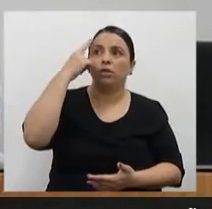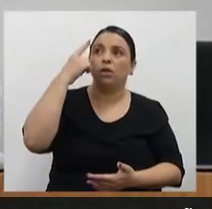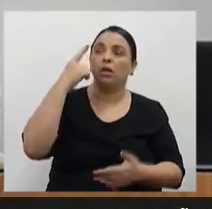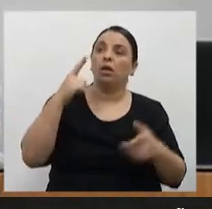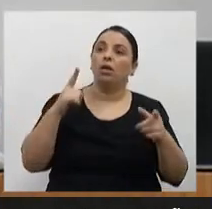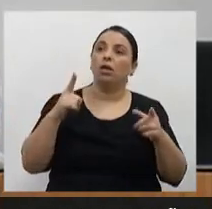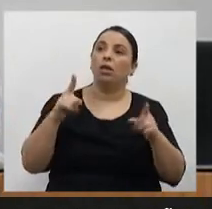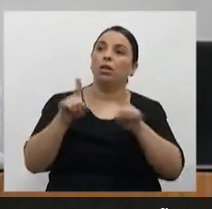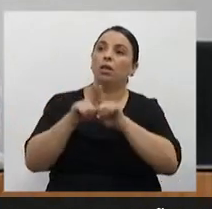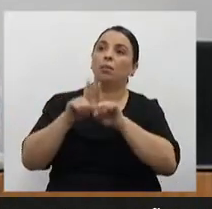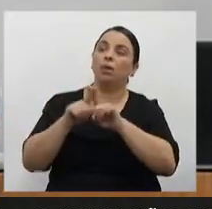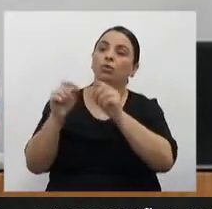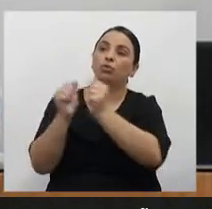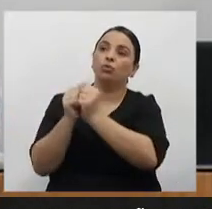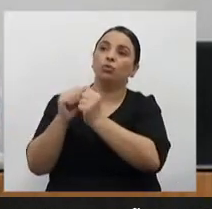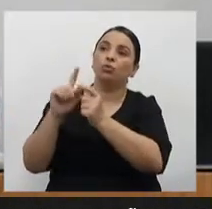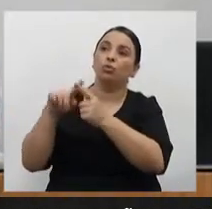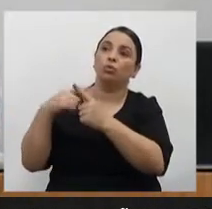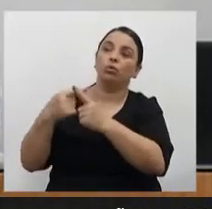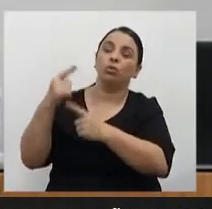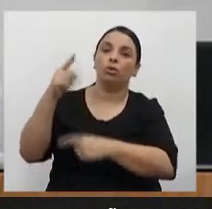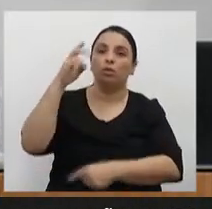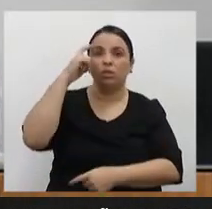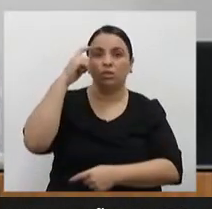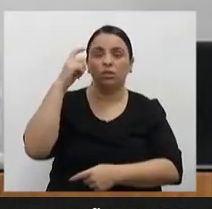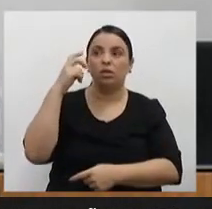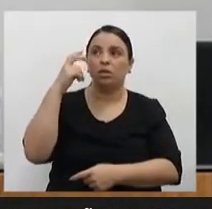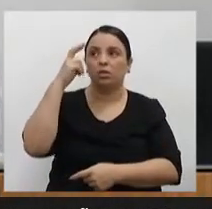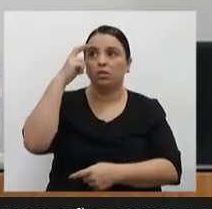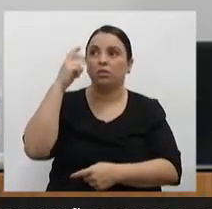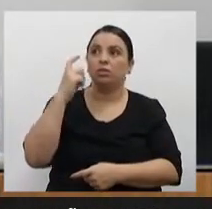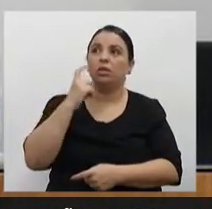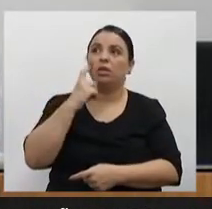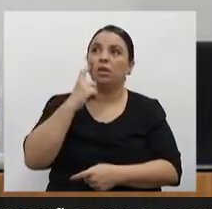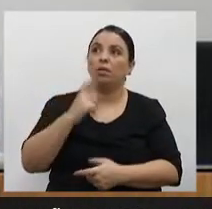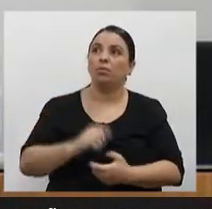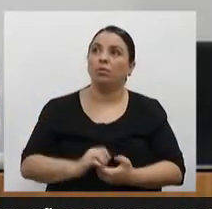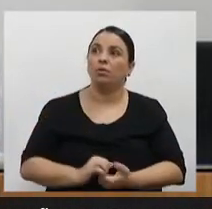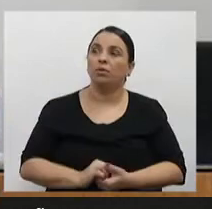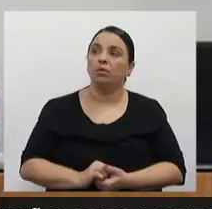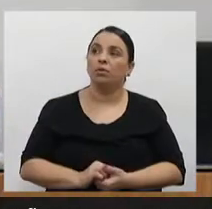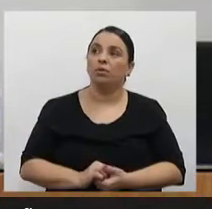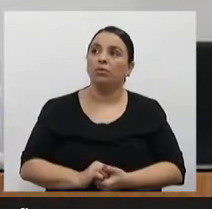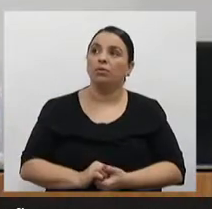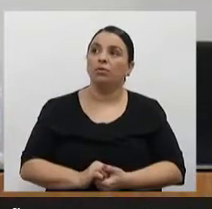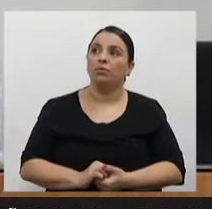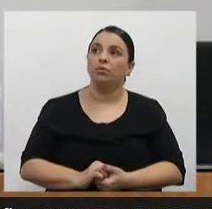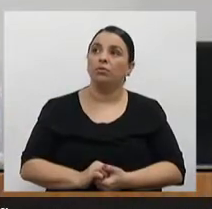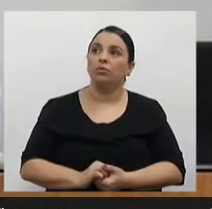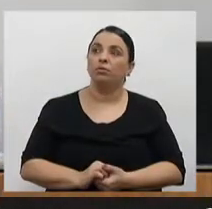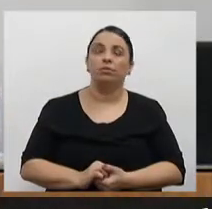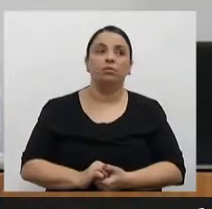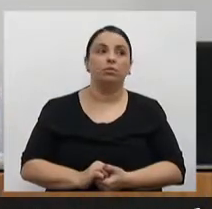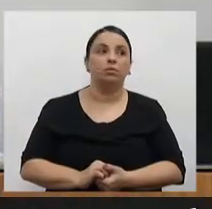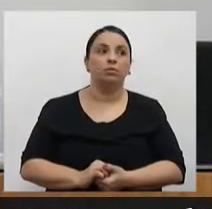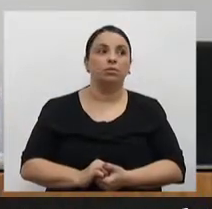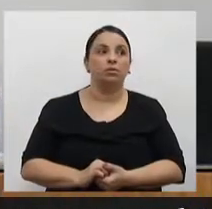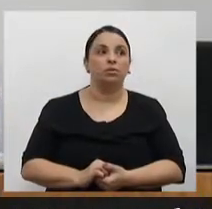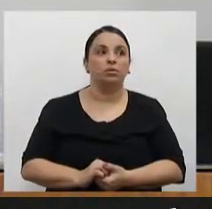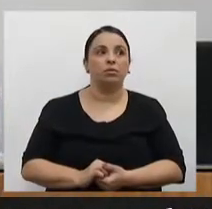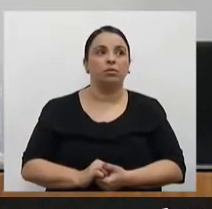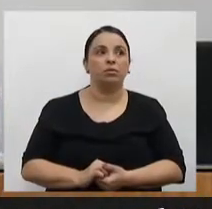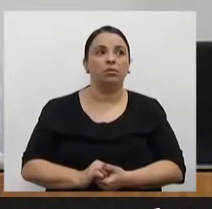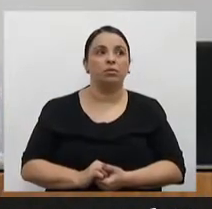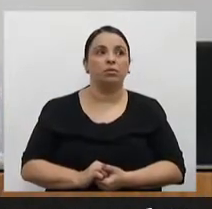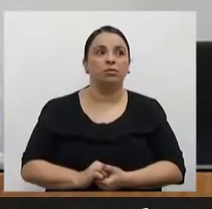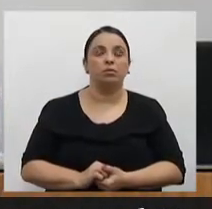primeiro. É, a gente já põe em conjunto. Aí, o deputado Dr. Paulo também. Então tá. Então